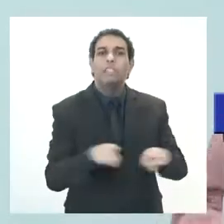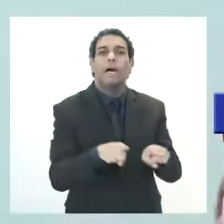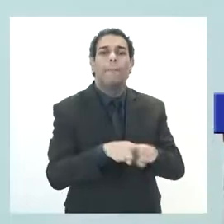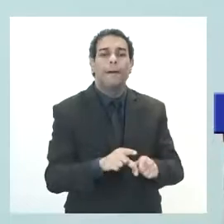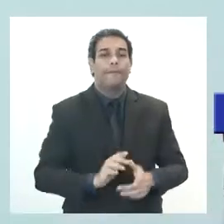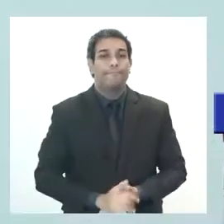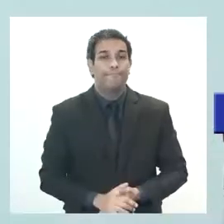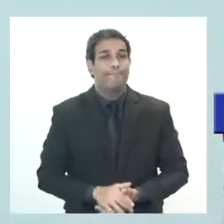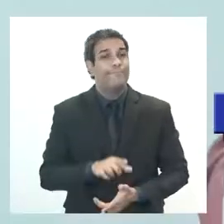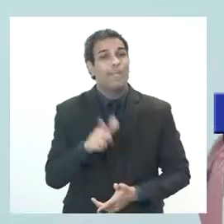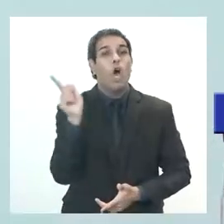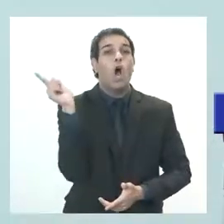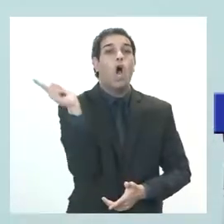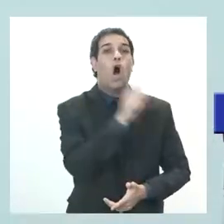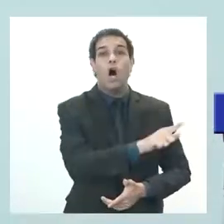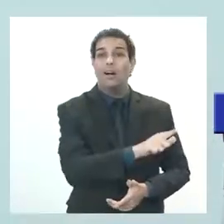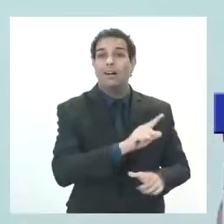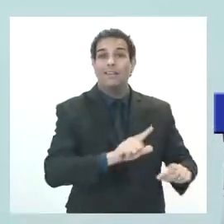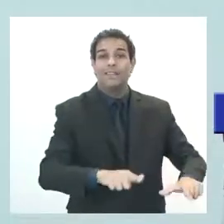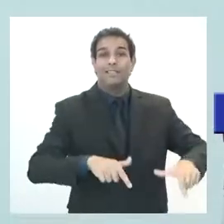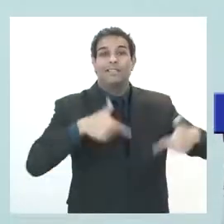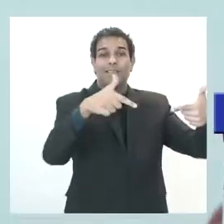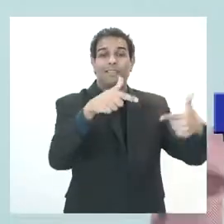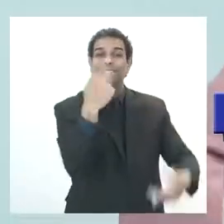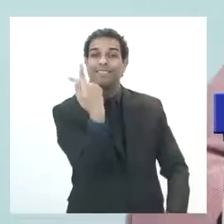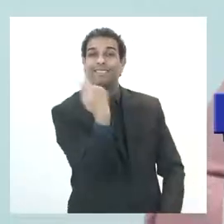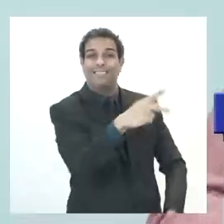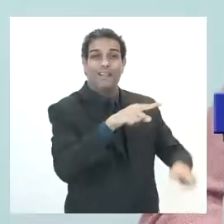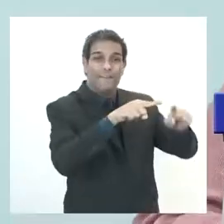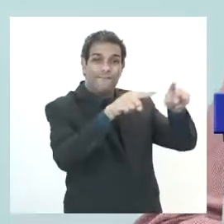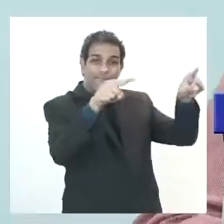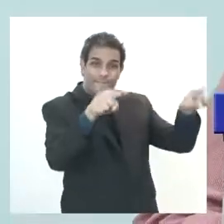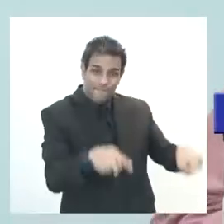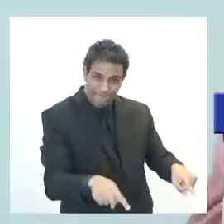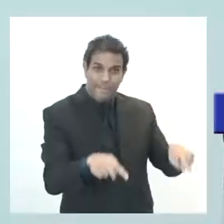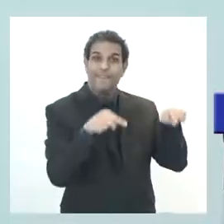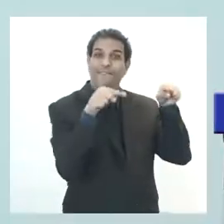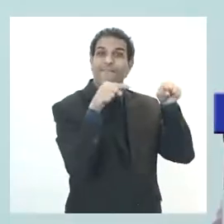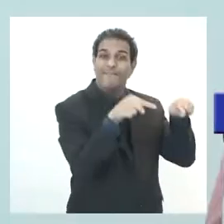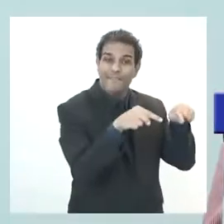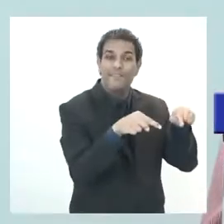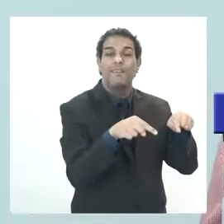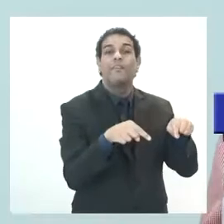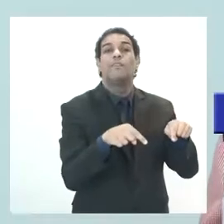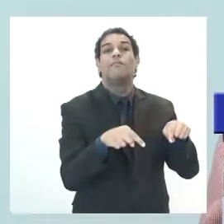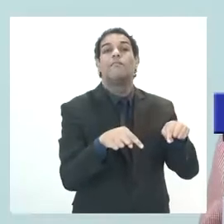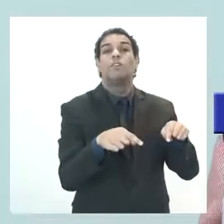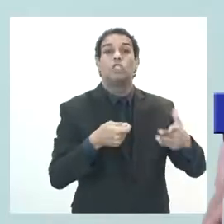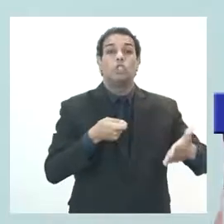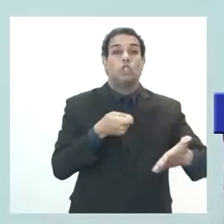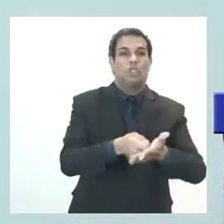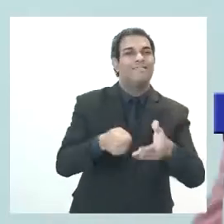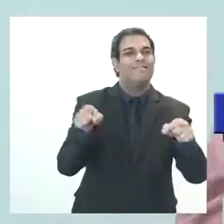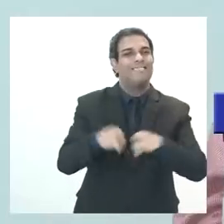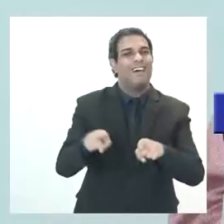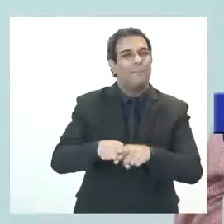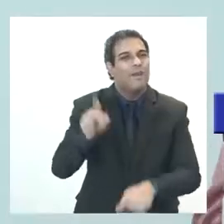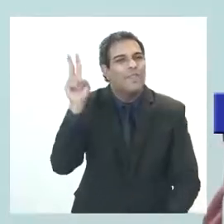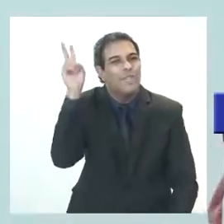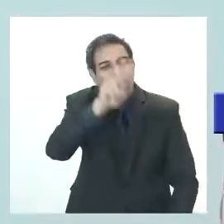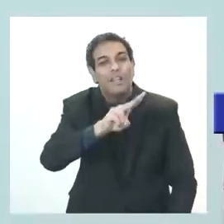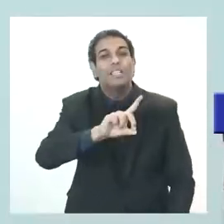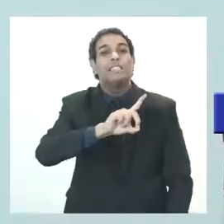só foi possível essa ação só foi possível essa denúncia como falaram a pouco também a do Delegado né